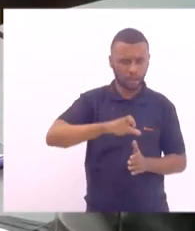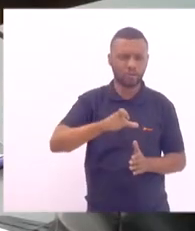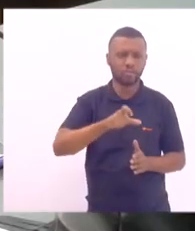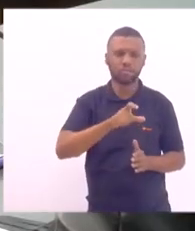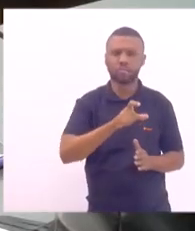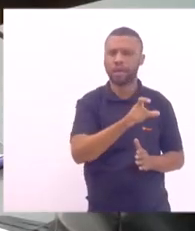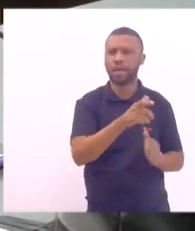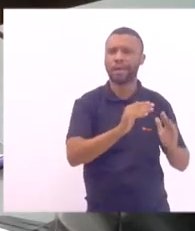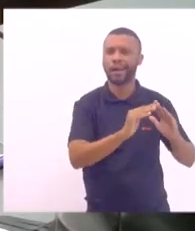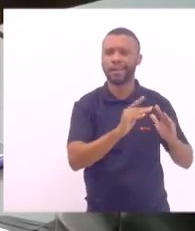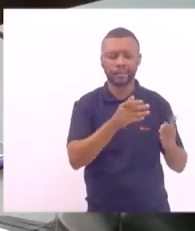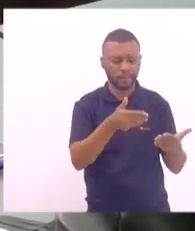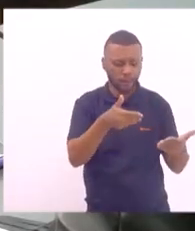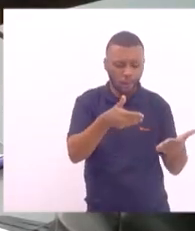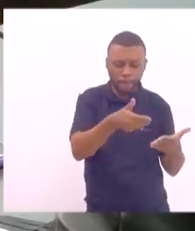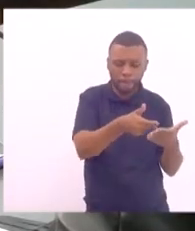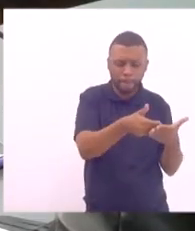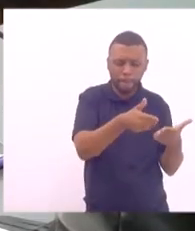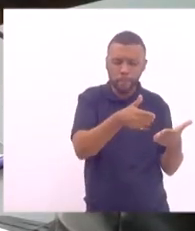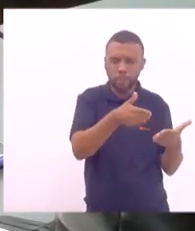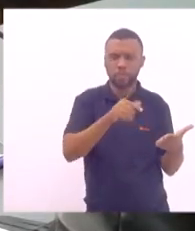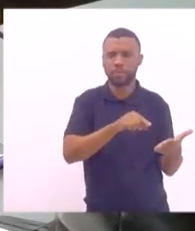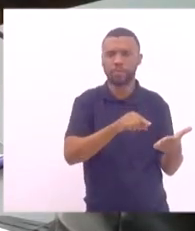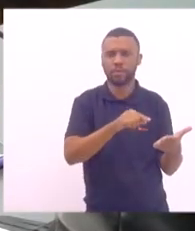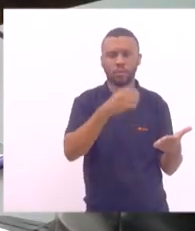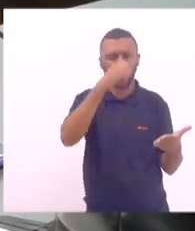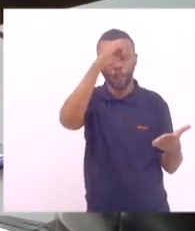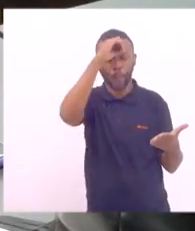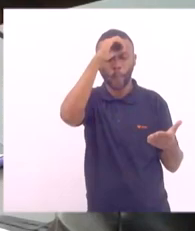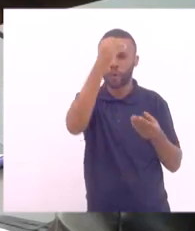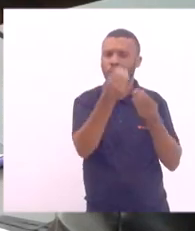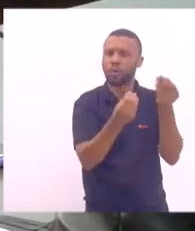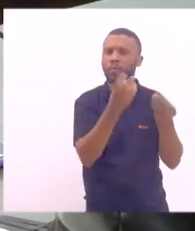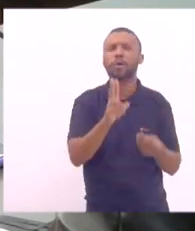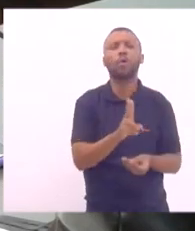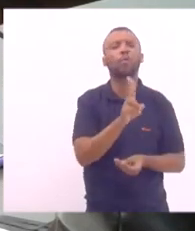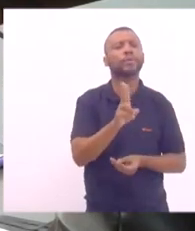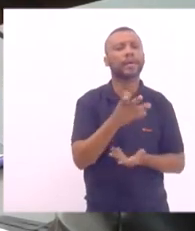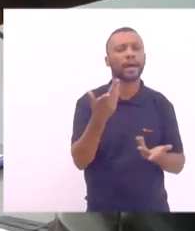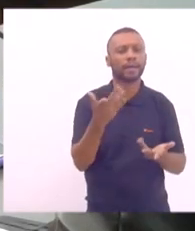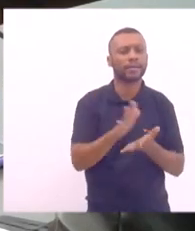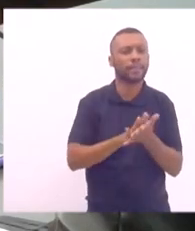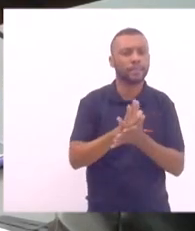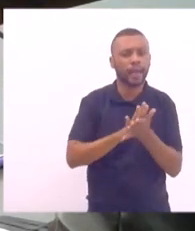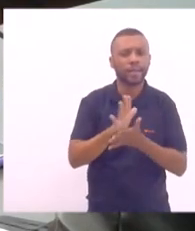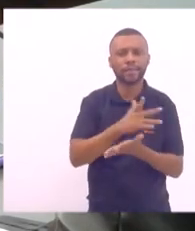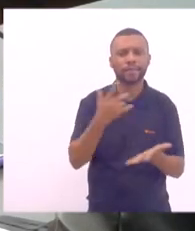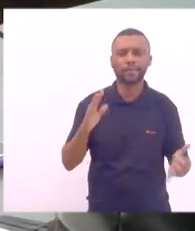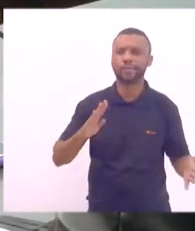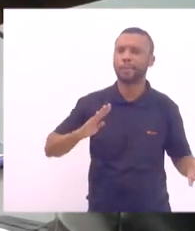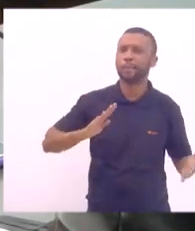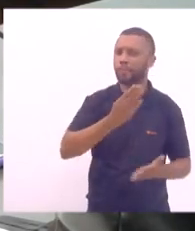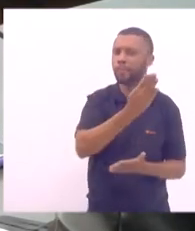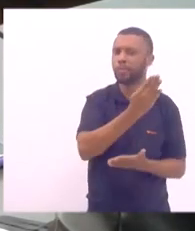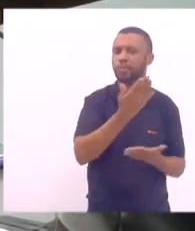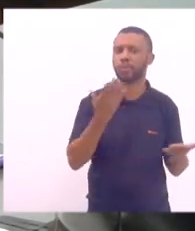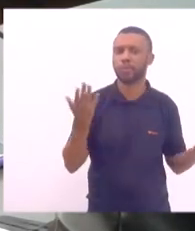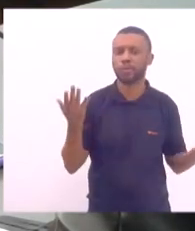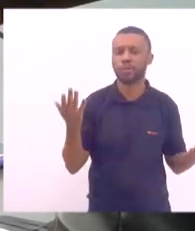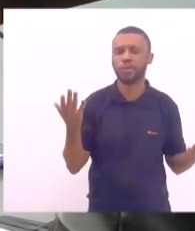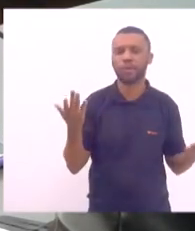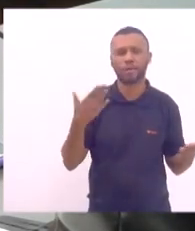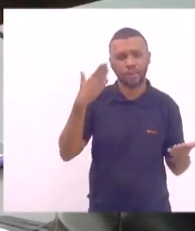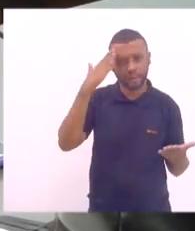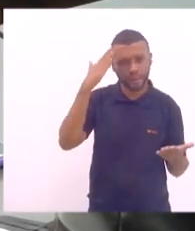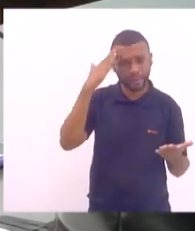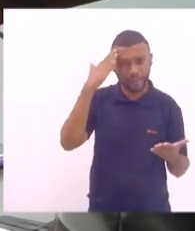o cartão de apura aproximação. E muitos deles não sabem como utilizar isso. E estão sendo lesados. É só procurar saber as delegacias